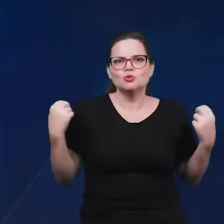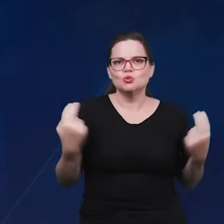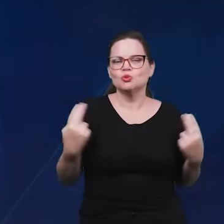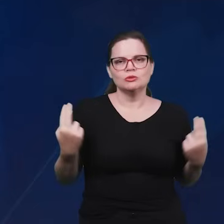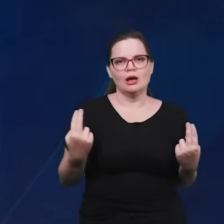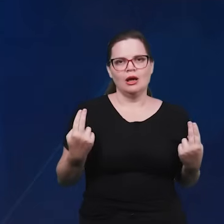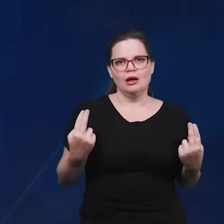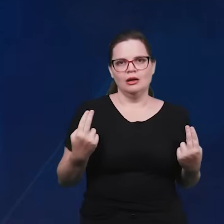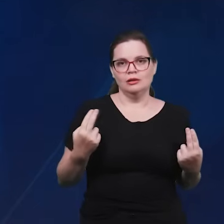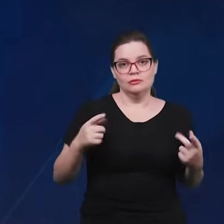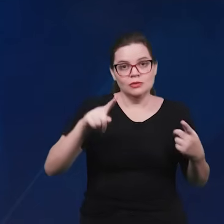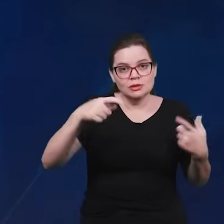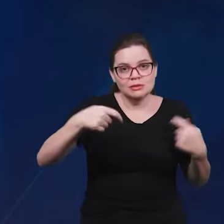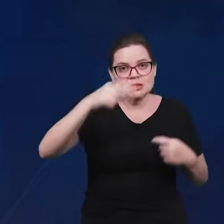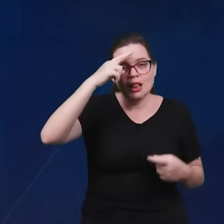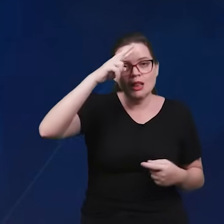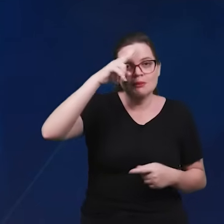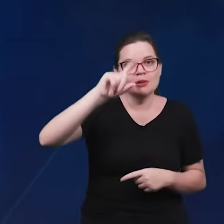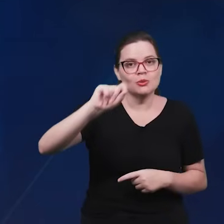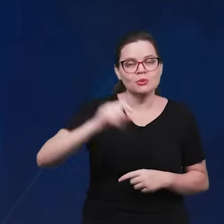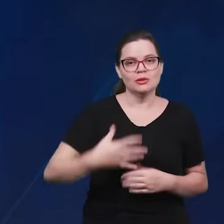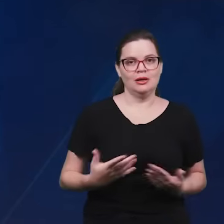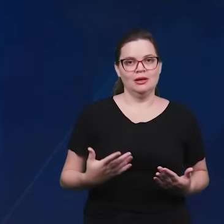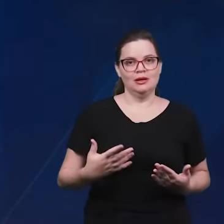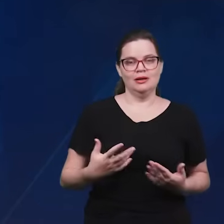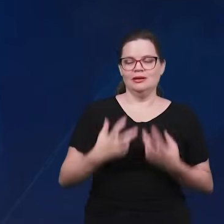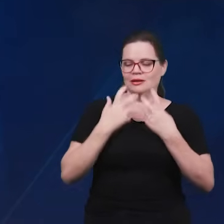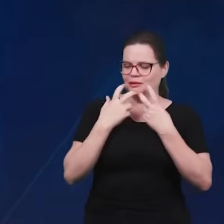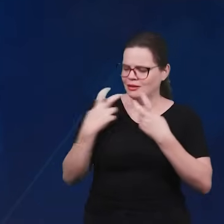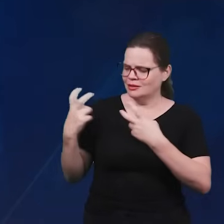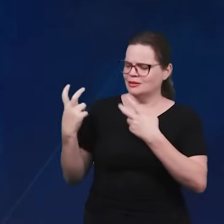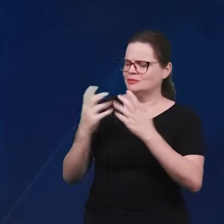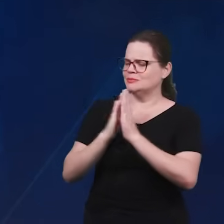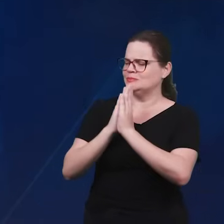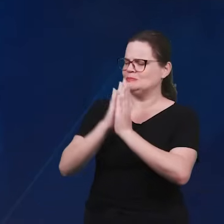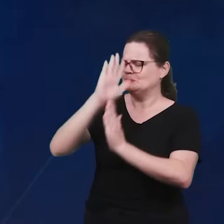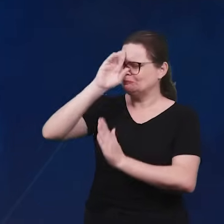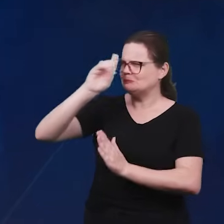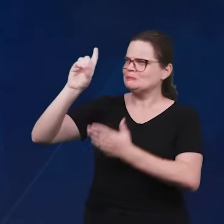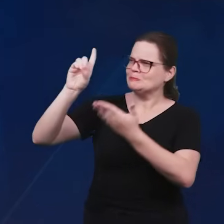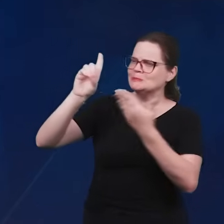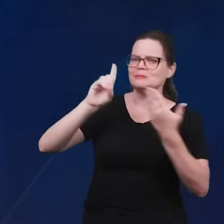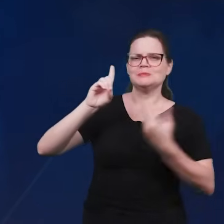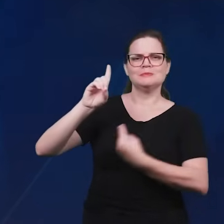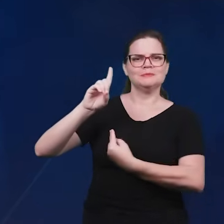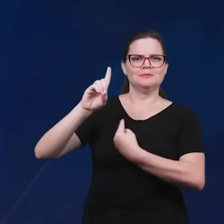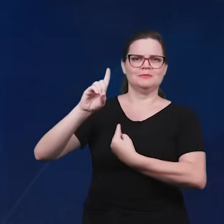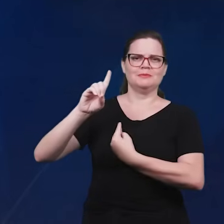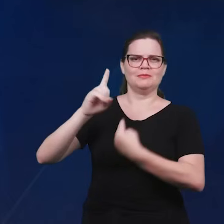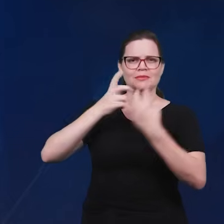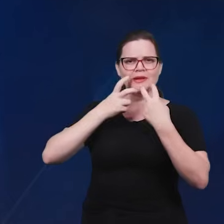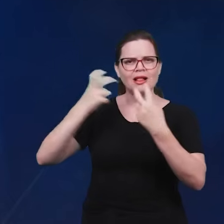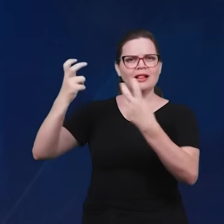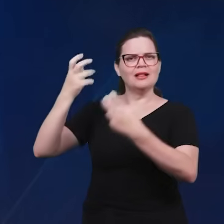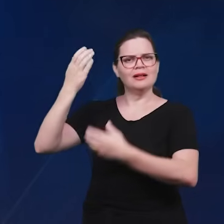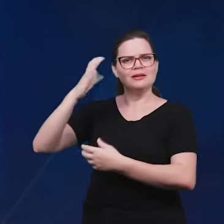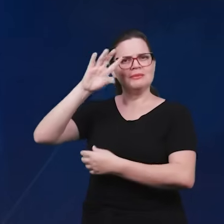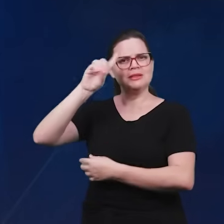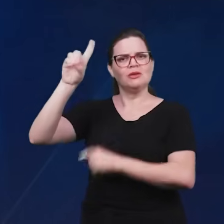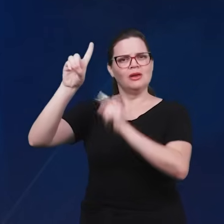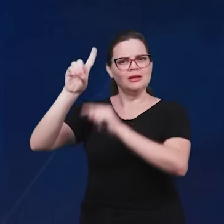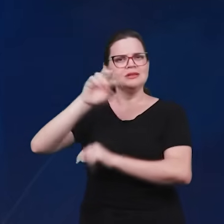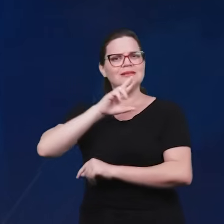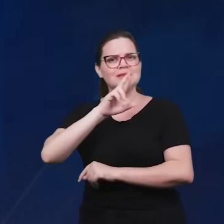se esqueça de uma coisa: não se esqueça de invocar a presença de Deus. Clame a Ele e